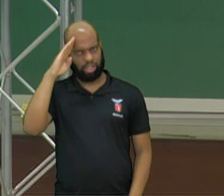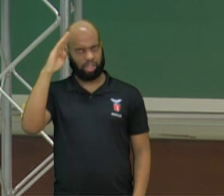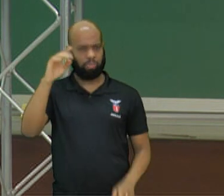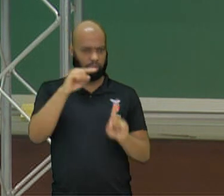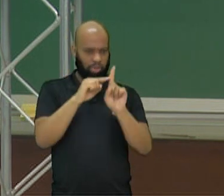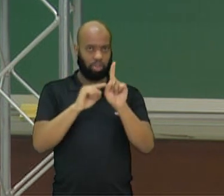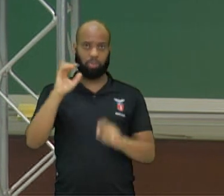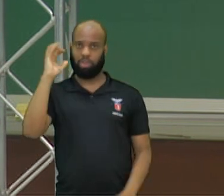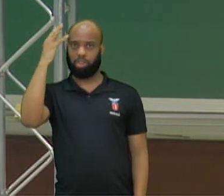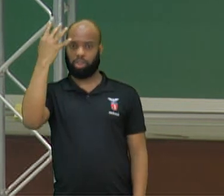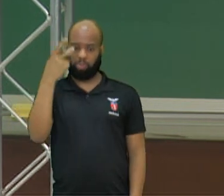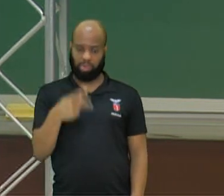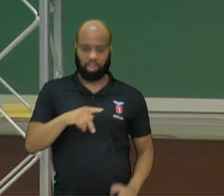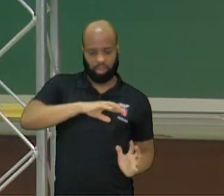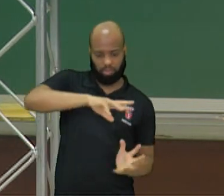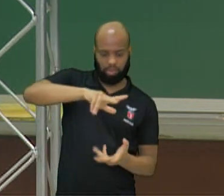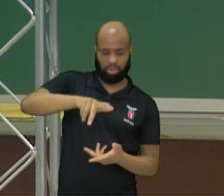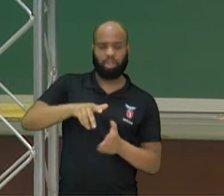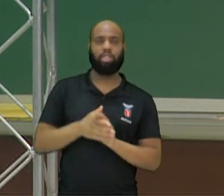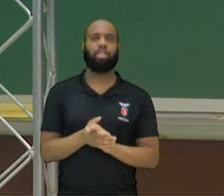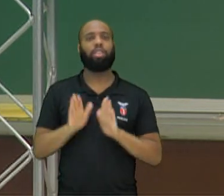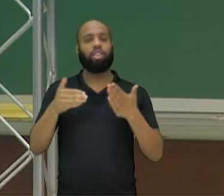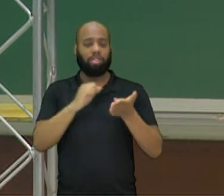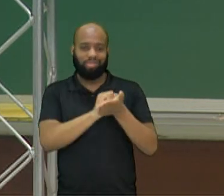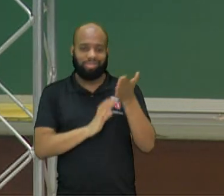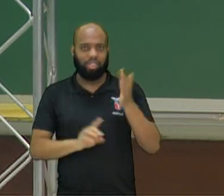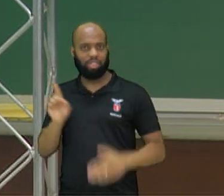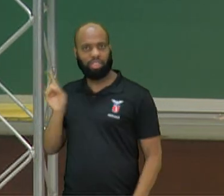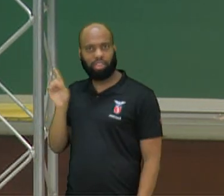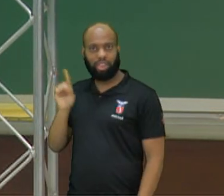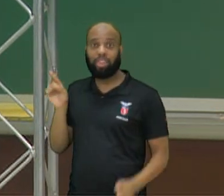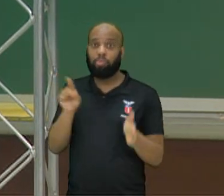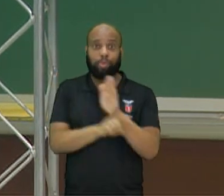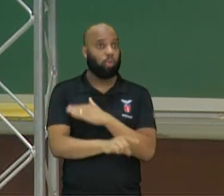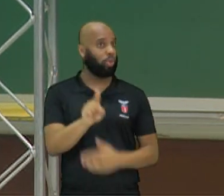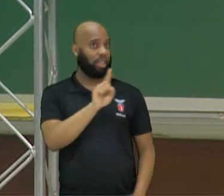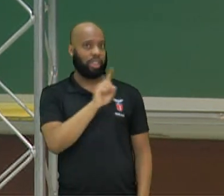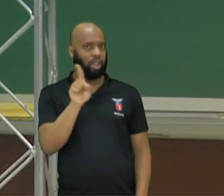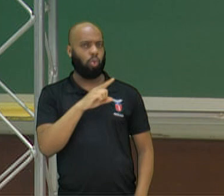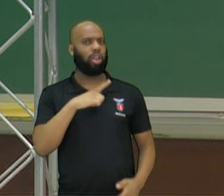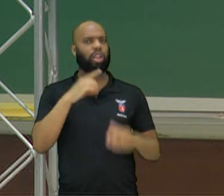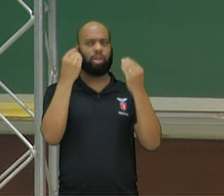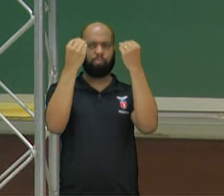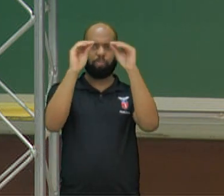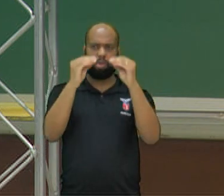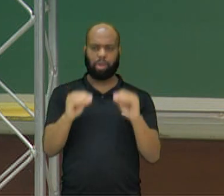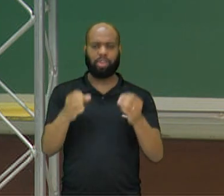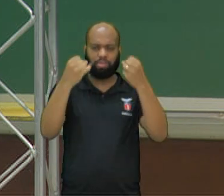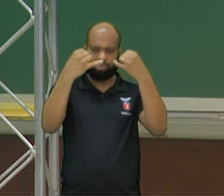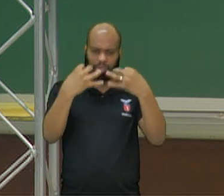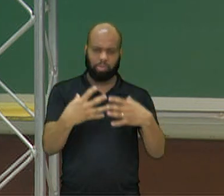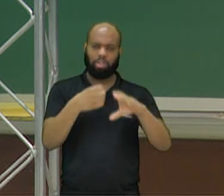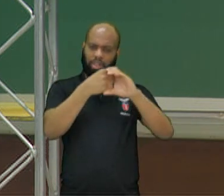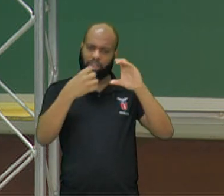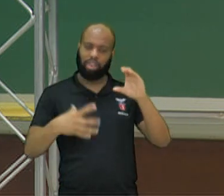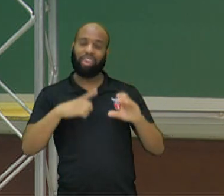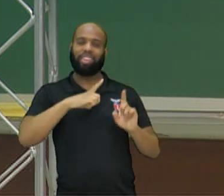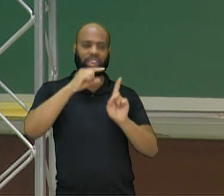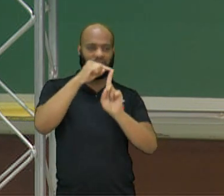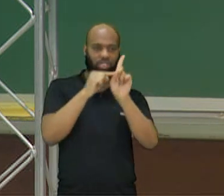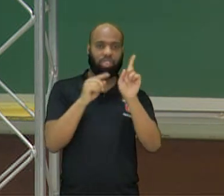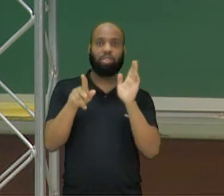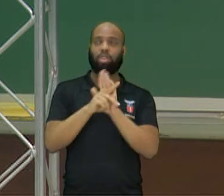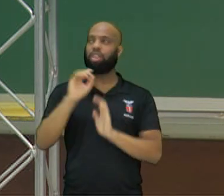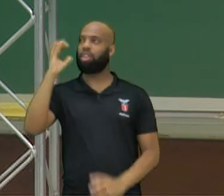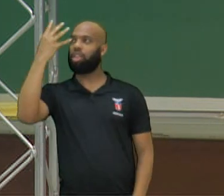tipos climáticos do nosso planeta. Então, nessa atividade, que não é uma pergunta, você deve descrever os principais tipos